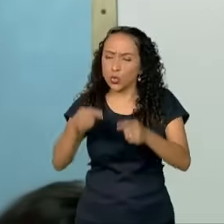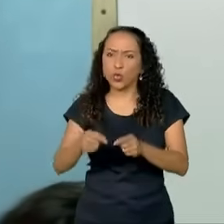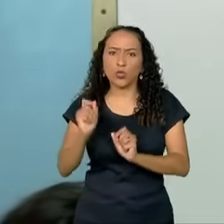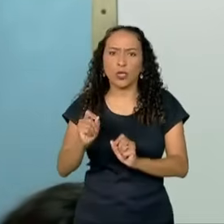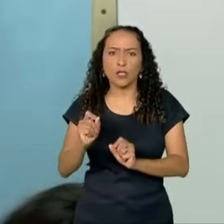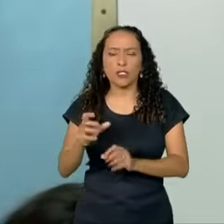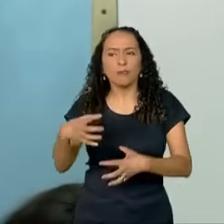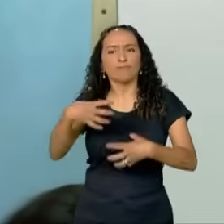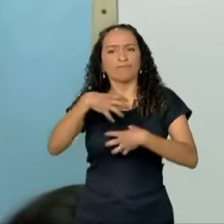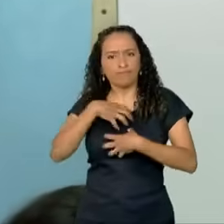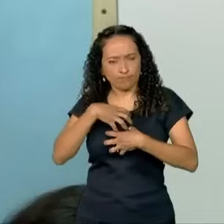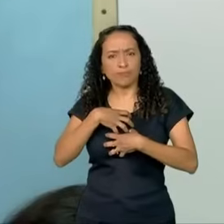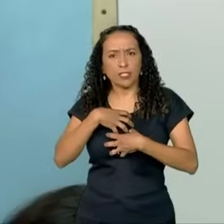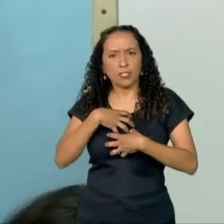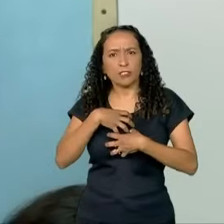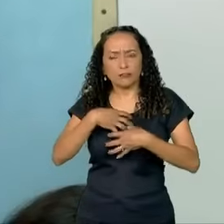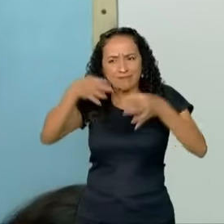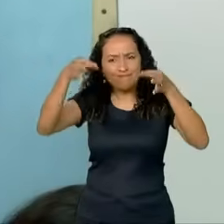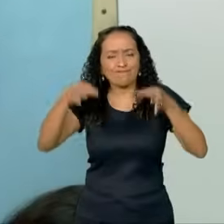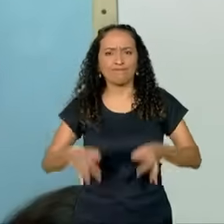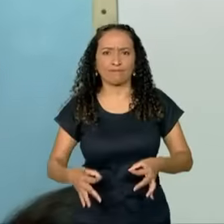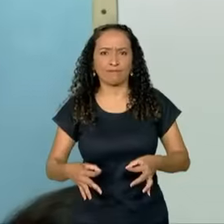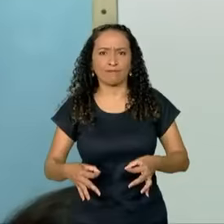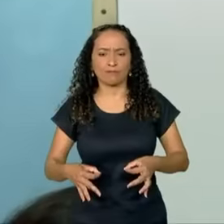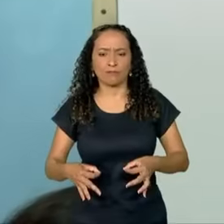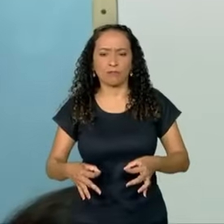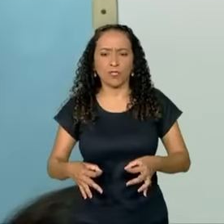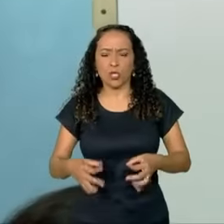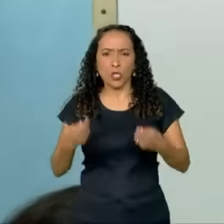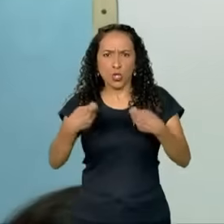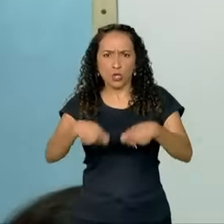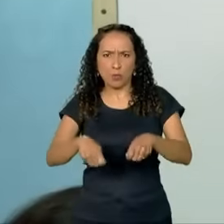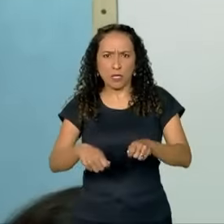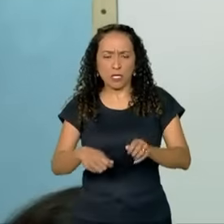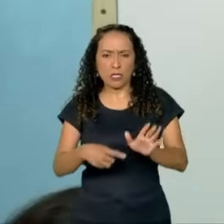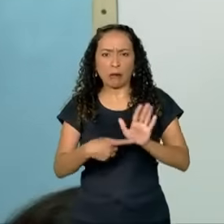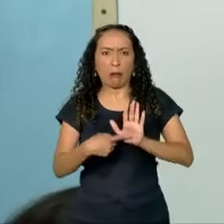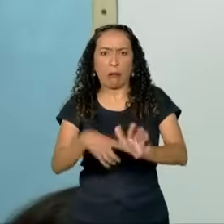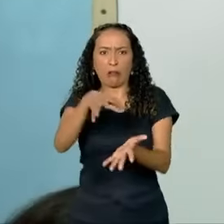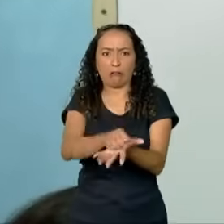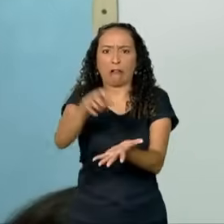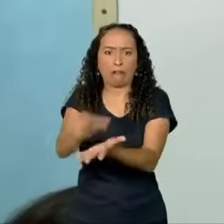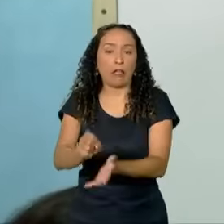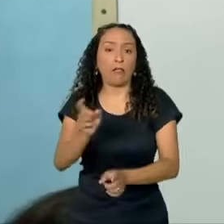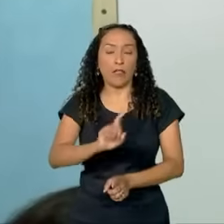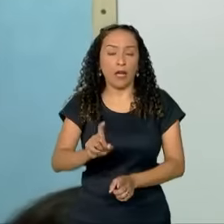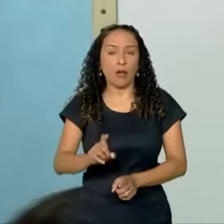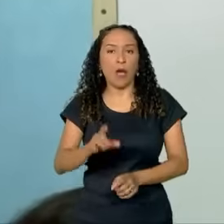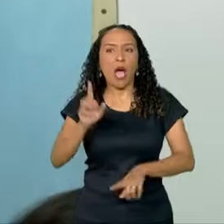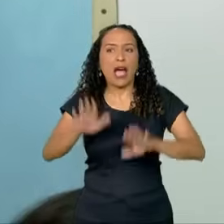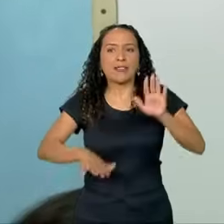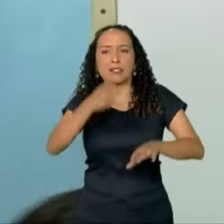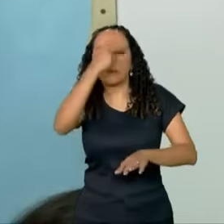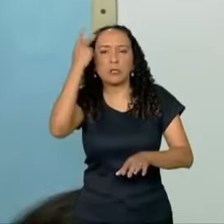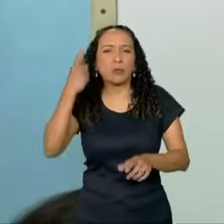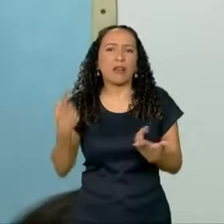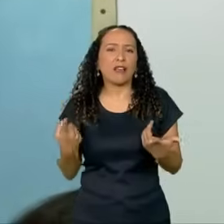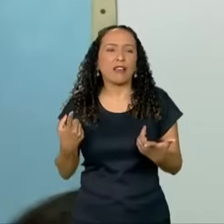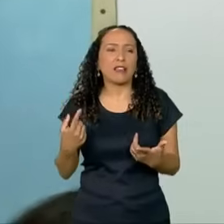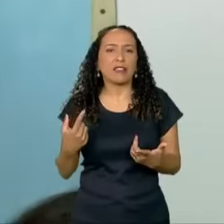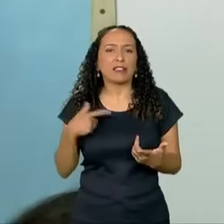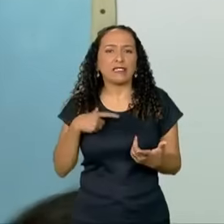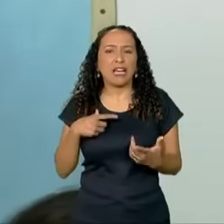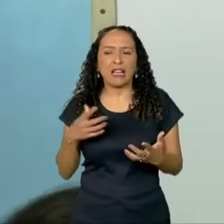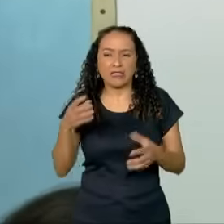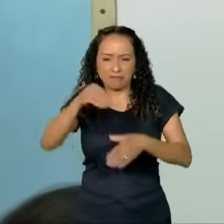esse sentimento está bem posicionado, não que ele não precise ser registrado a cada momento, porque às vezes as pessoas estão no meio